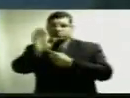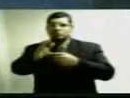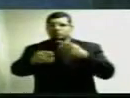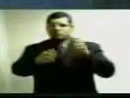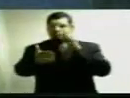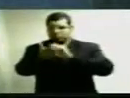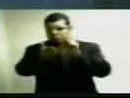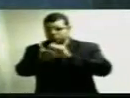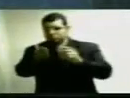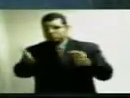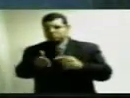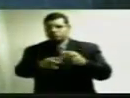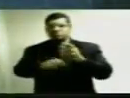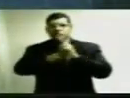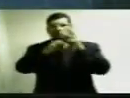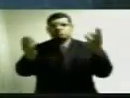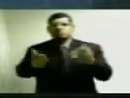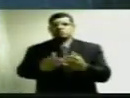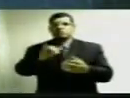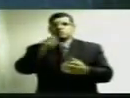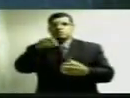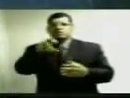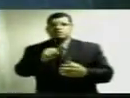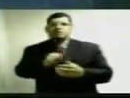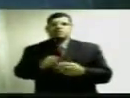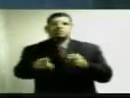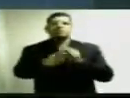disposição de subscrever a representação do